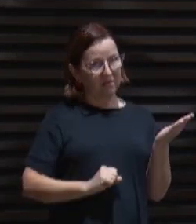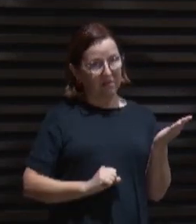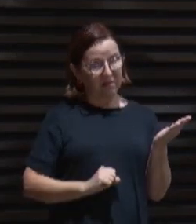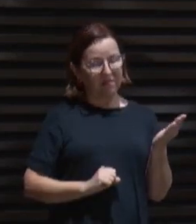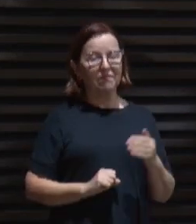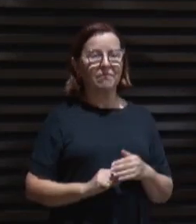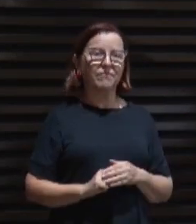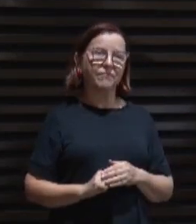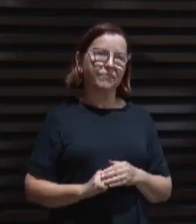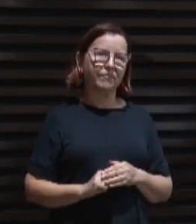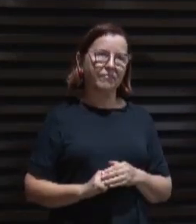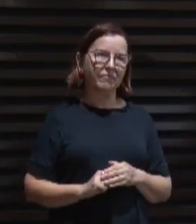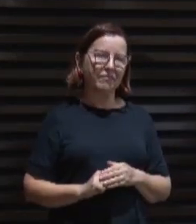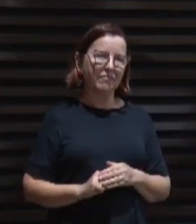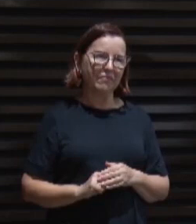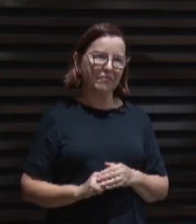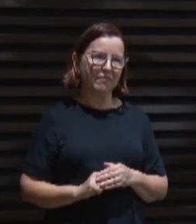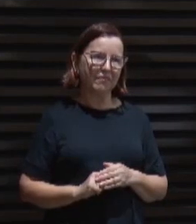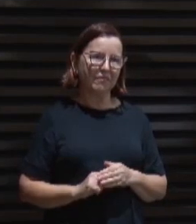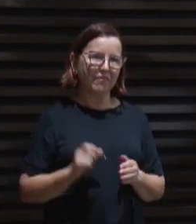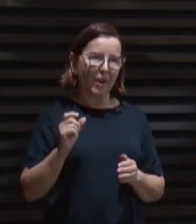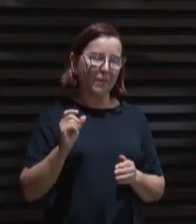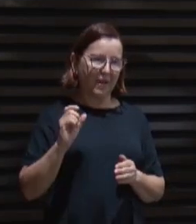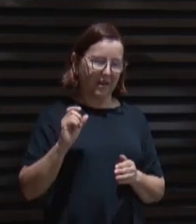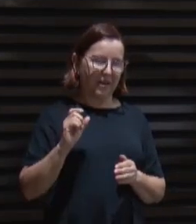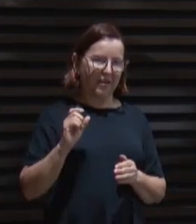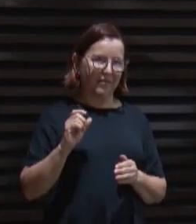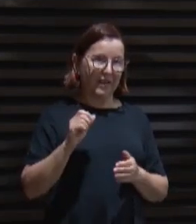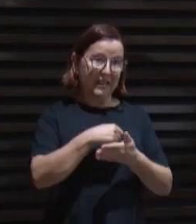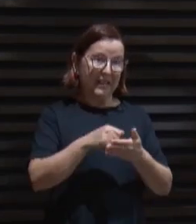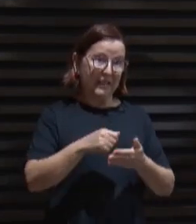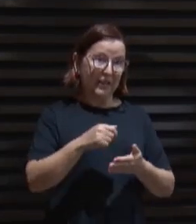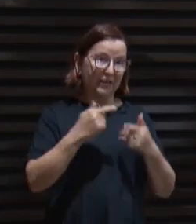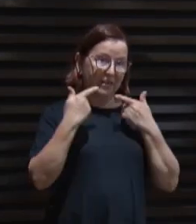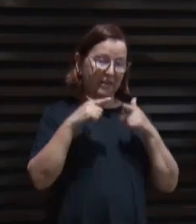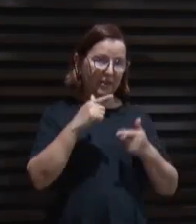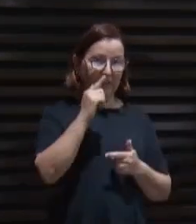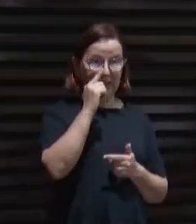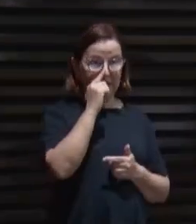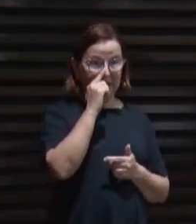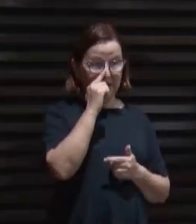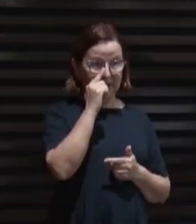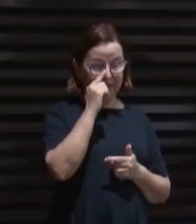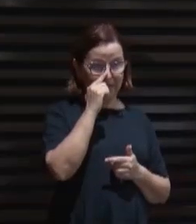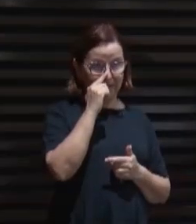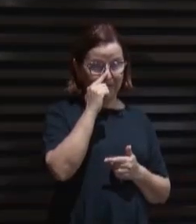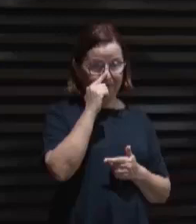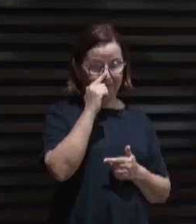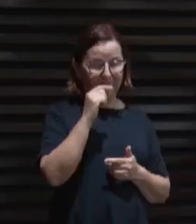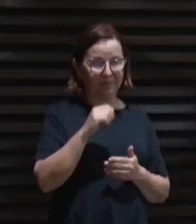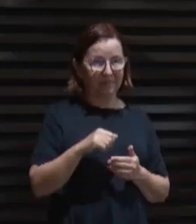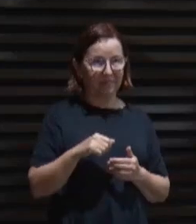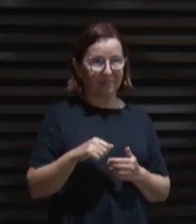a palavra que aparece aqui no grego é gnostos. Essa